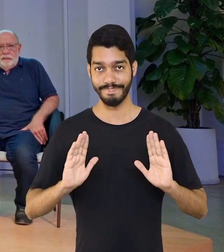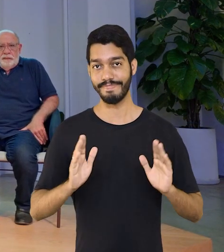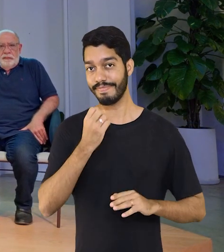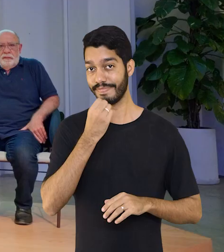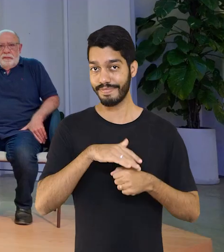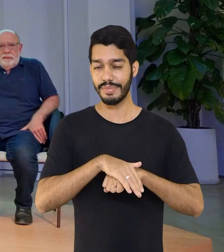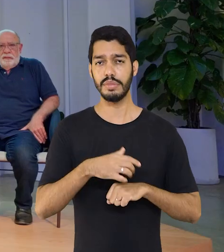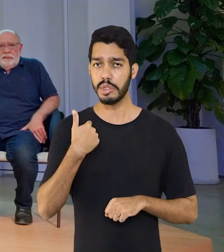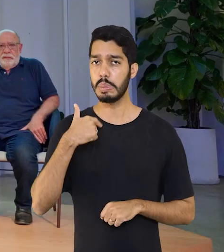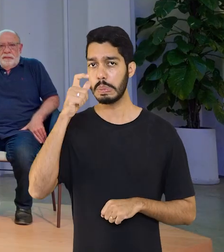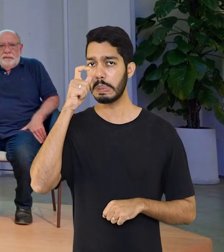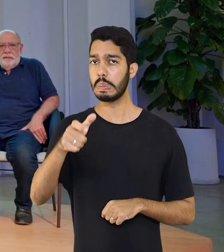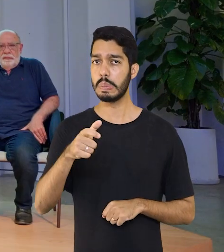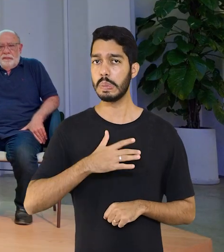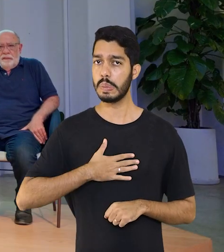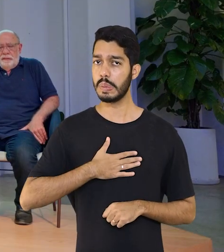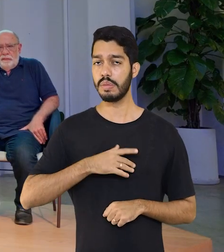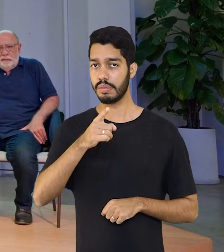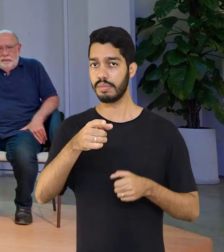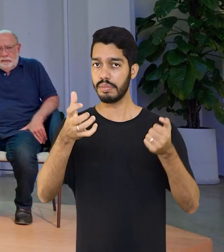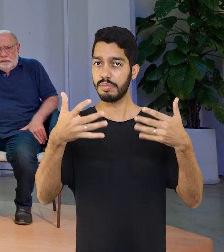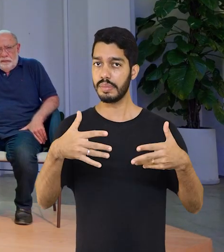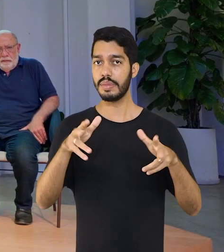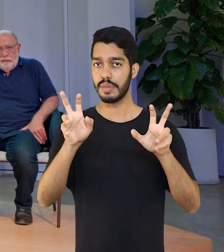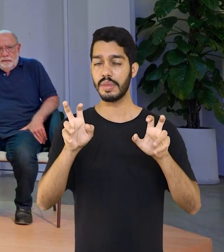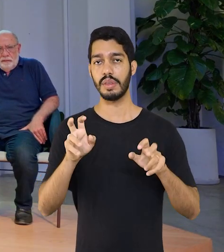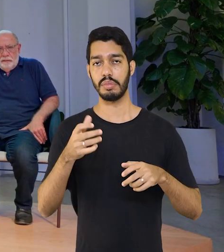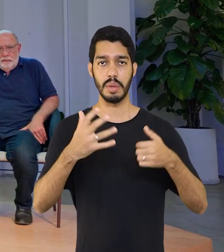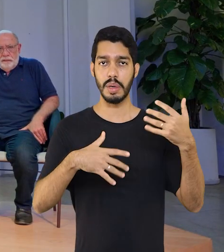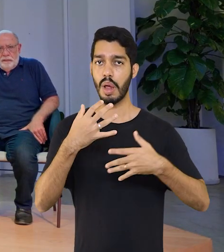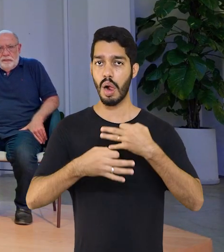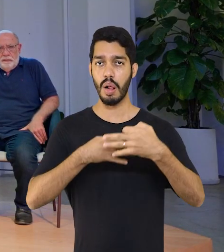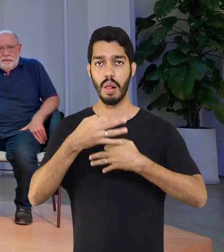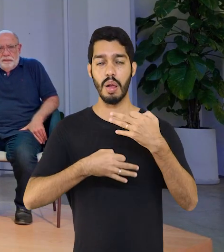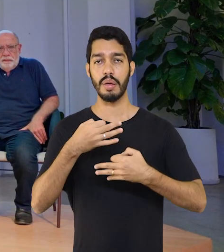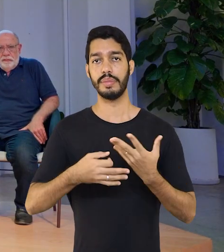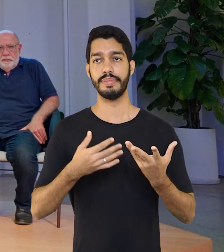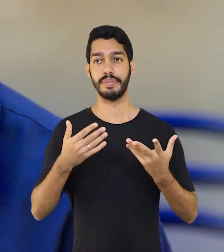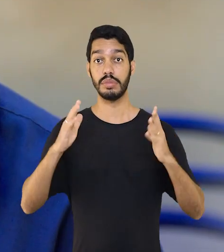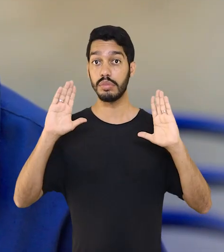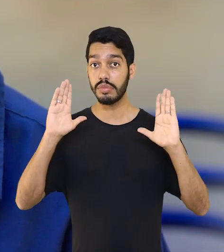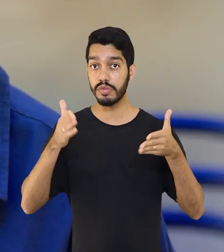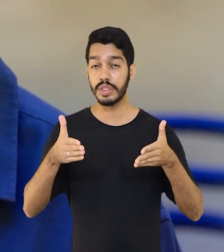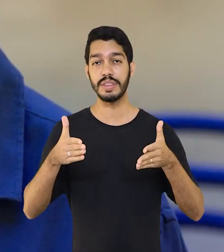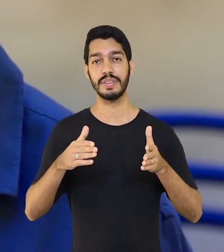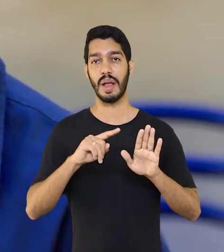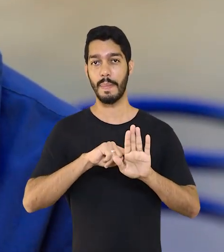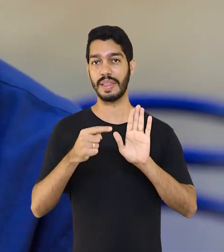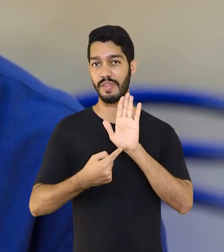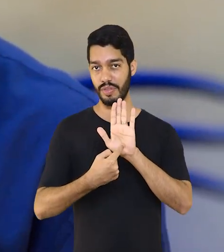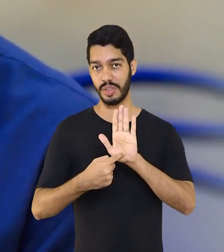Boa noite. Eu achei muito interessante, né, o tópico que vocês estão comentando. Eu acho que especialmente